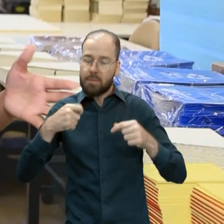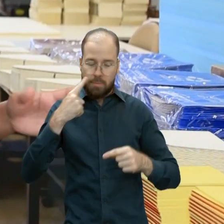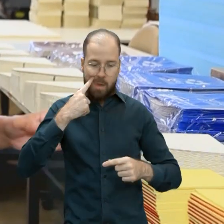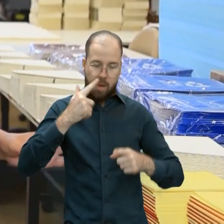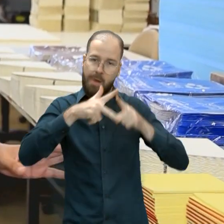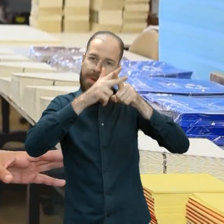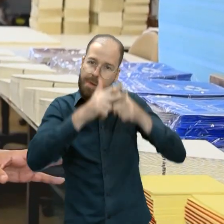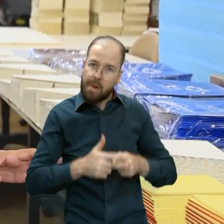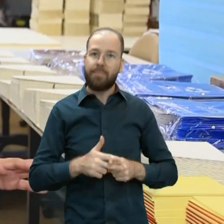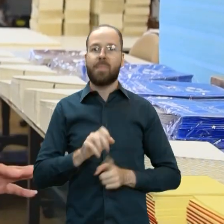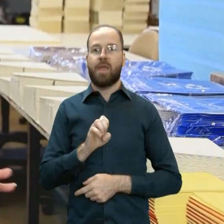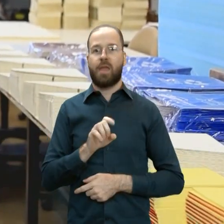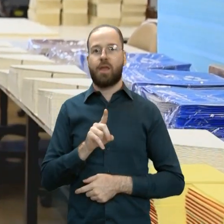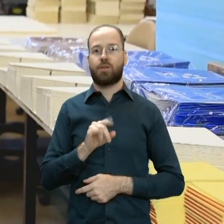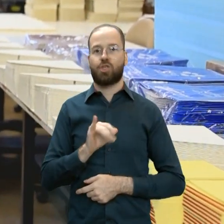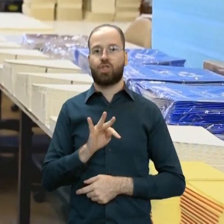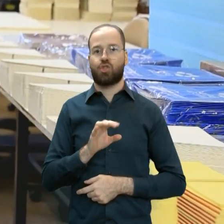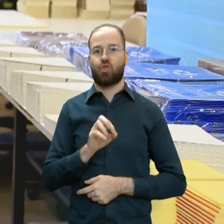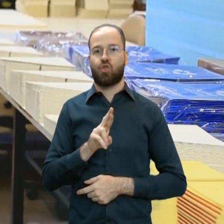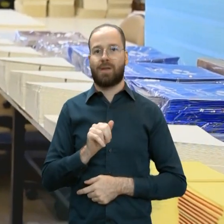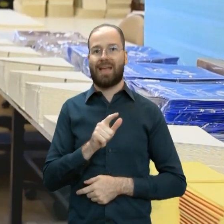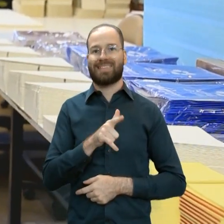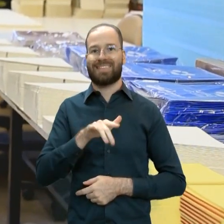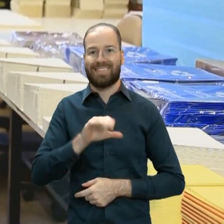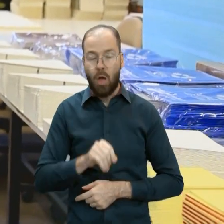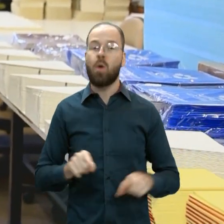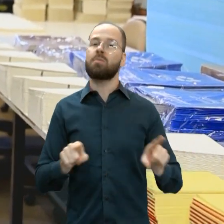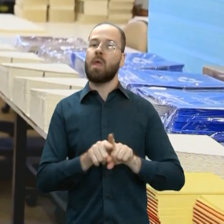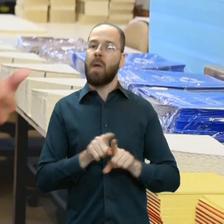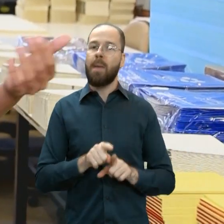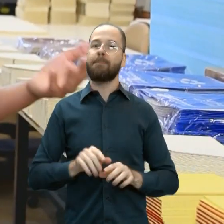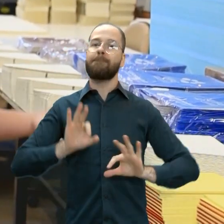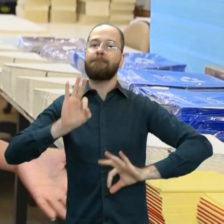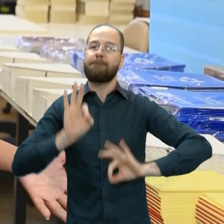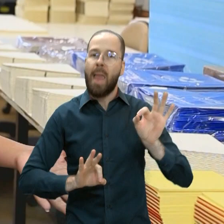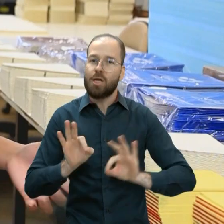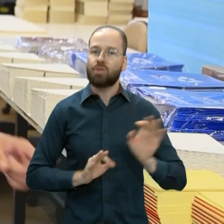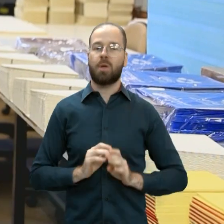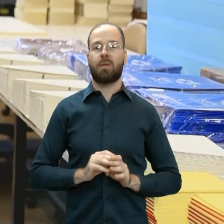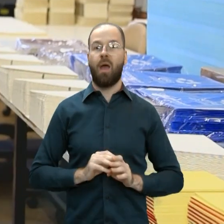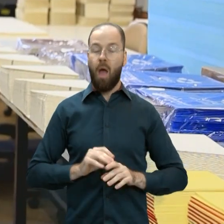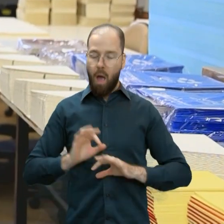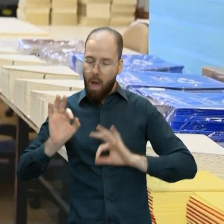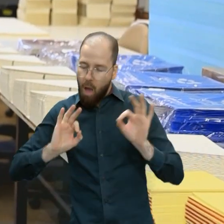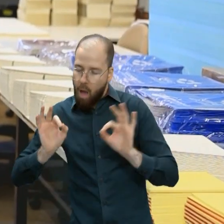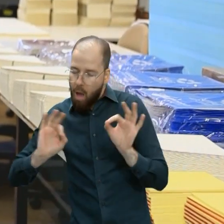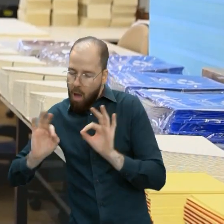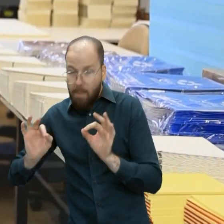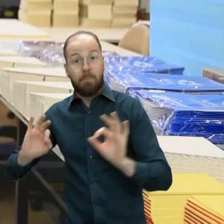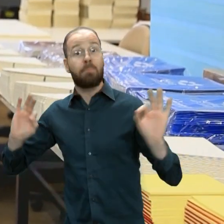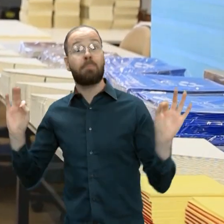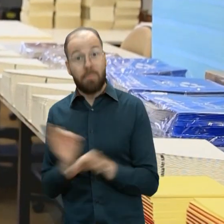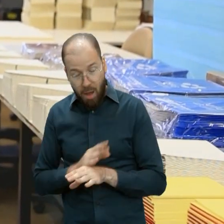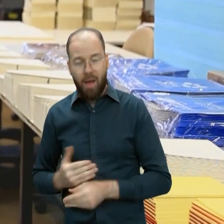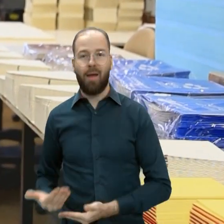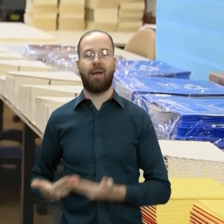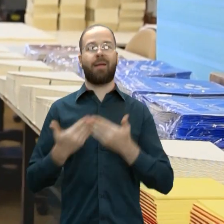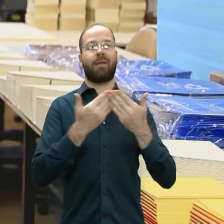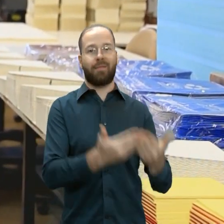aí a parte do planejamento, né? Aí sim, o projeto vai para o papel. Aqui no Centro Editorial e